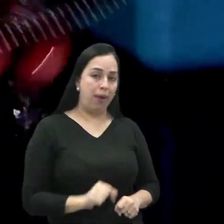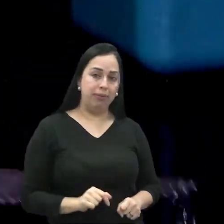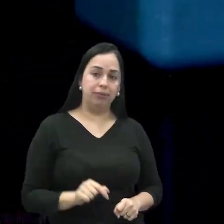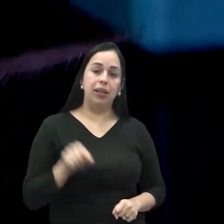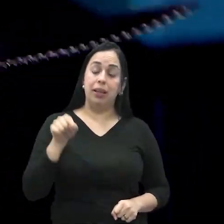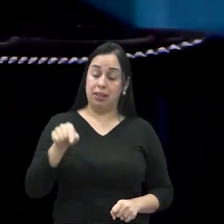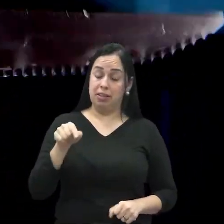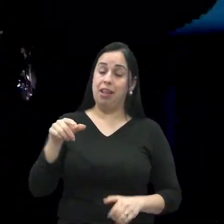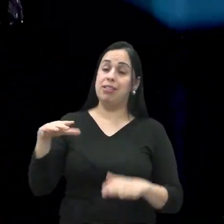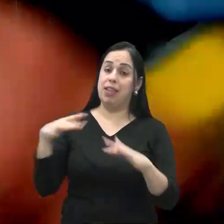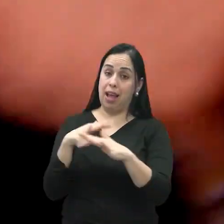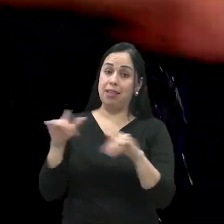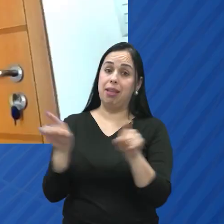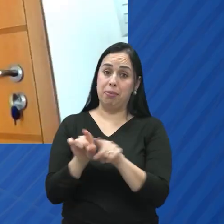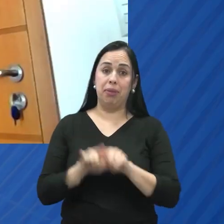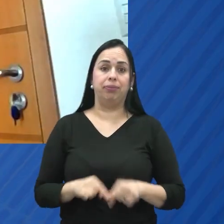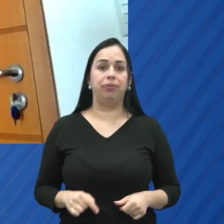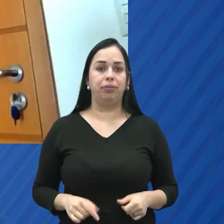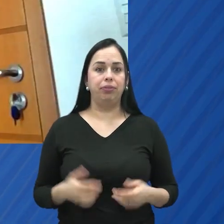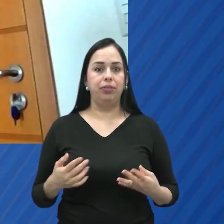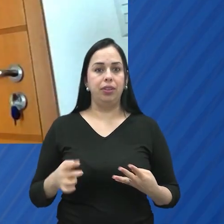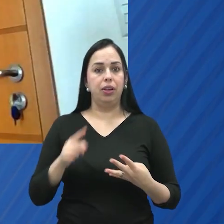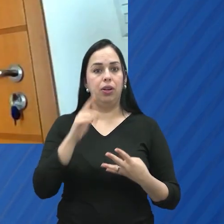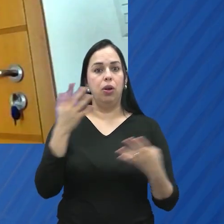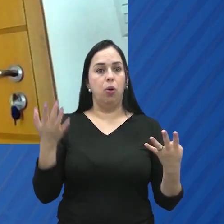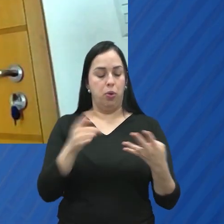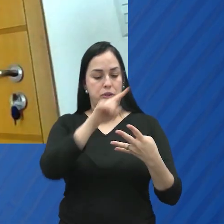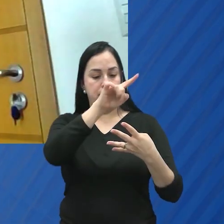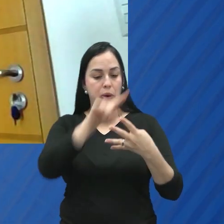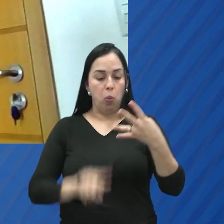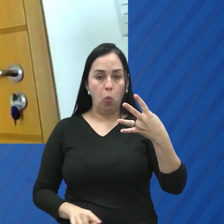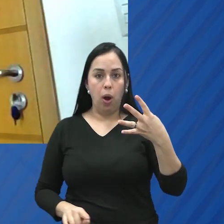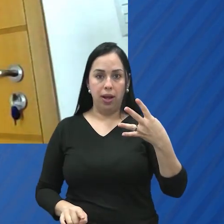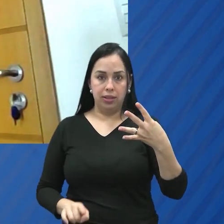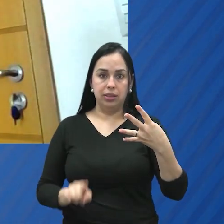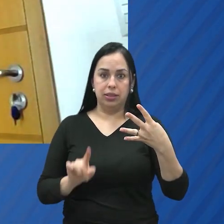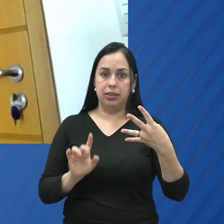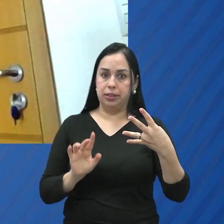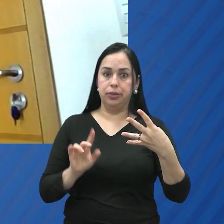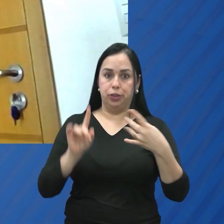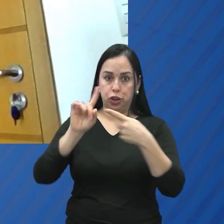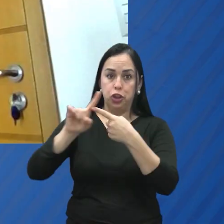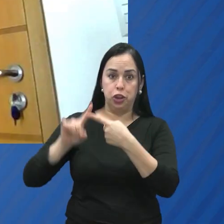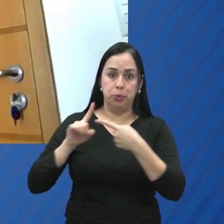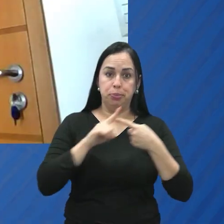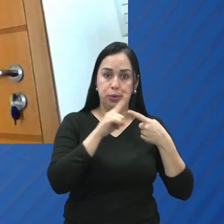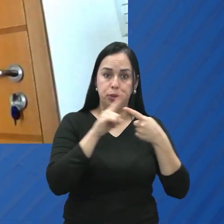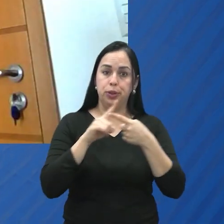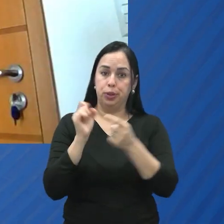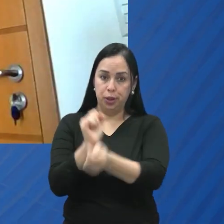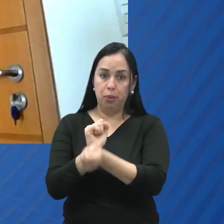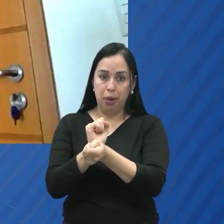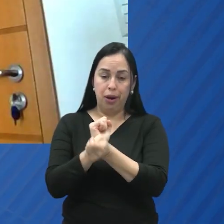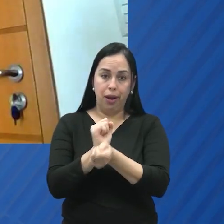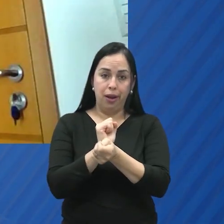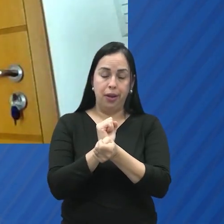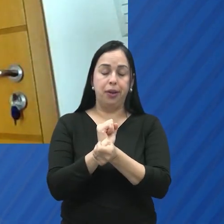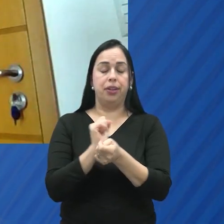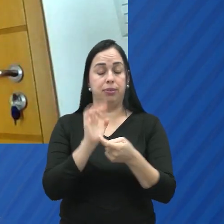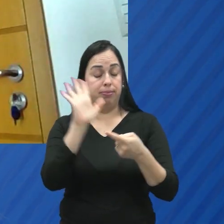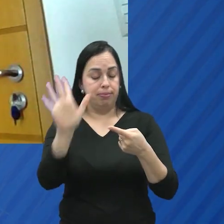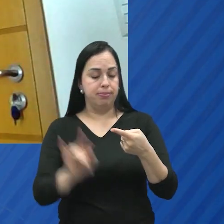mais perto do que a gente imagina. Hoje você tem 4 figuras, né, de tipificações, né, que a gente enquadra como trabalho